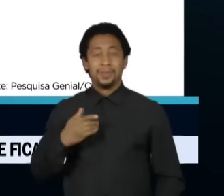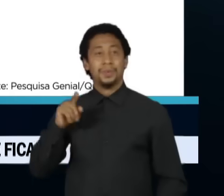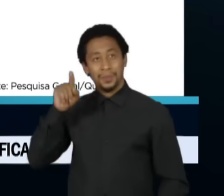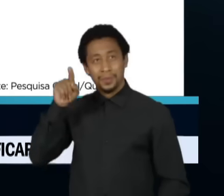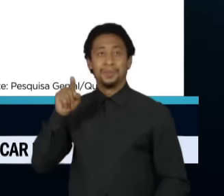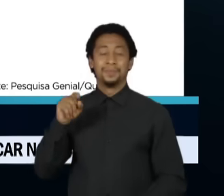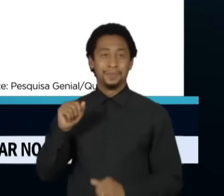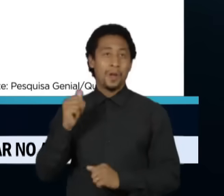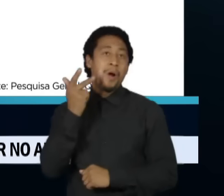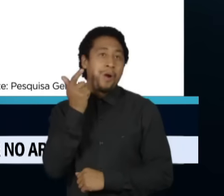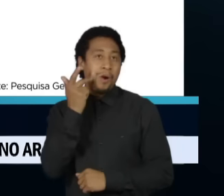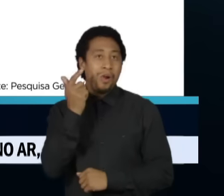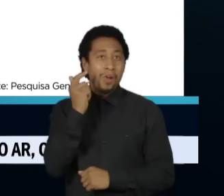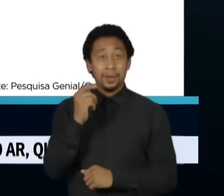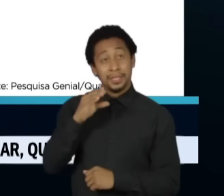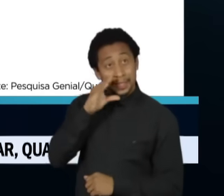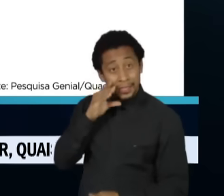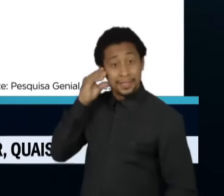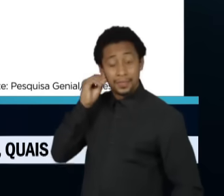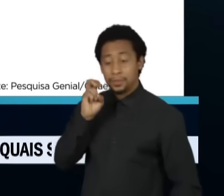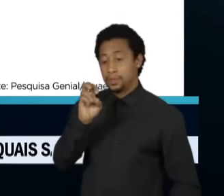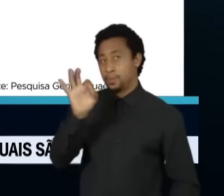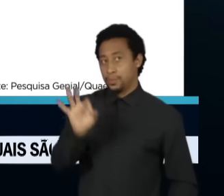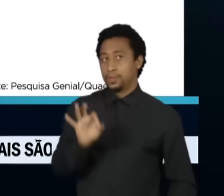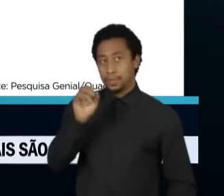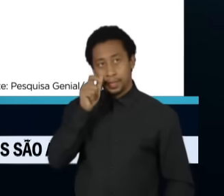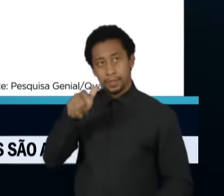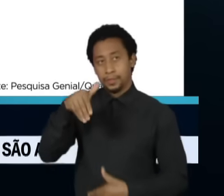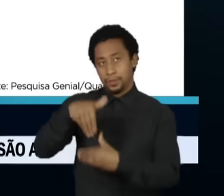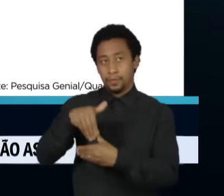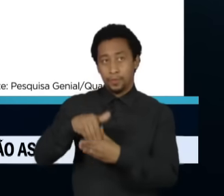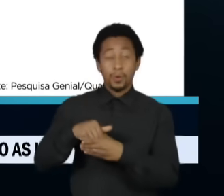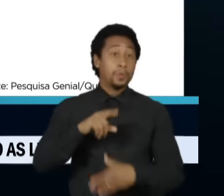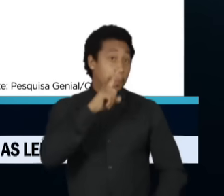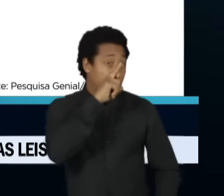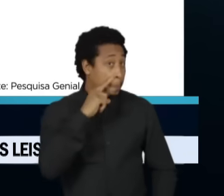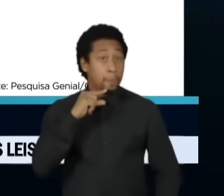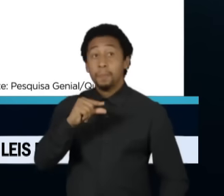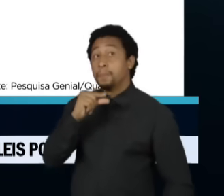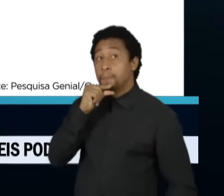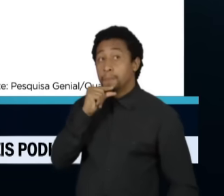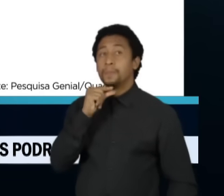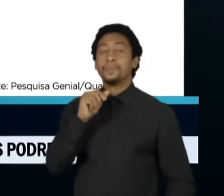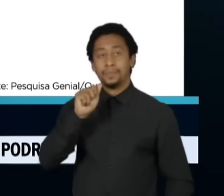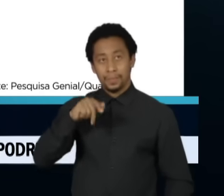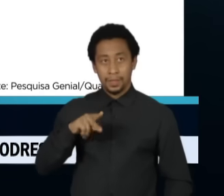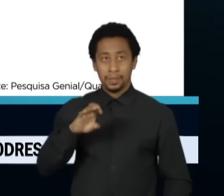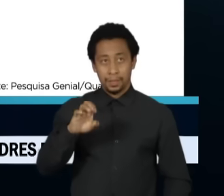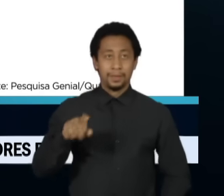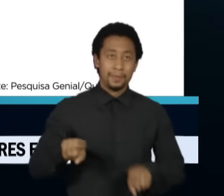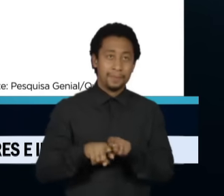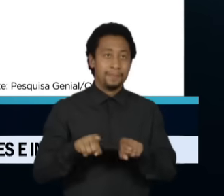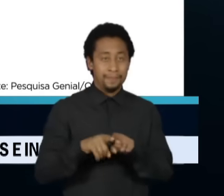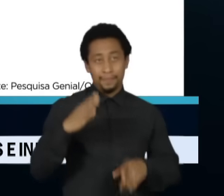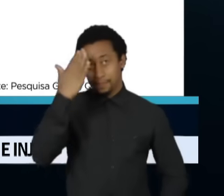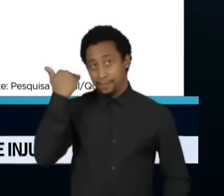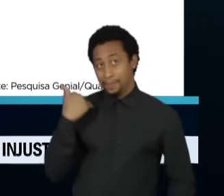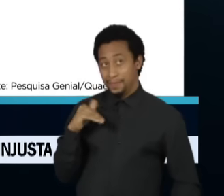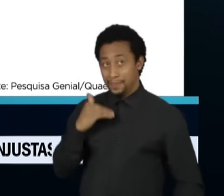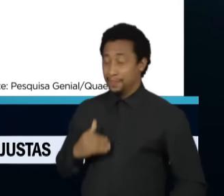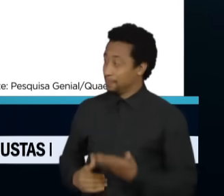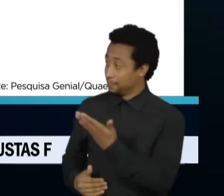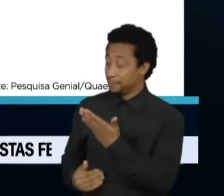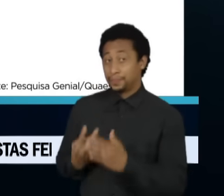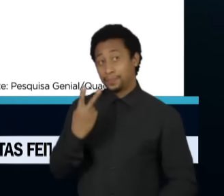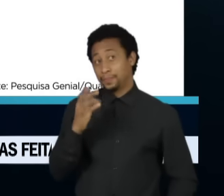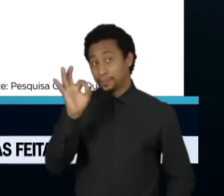5% das intenções de voto. O deputado André Janones do Avante e a senadora Simone Tebet do MDB. aparecem